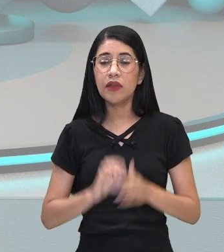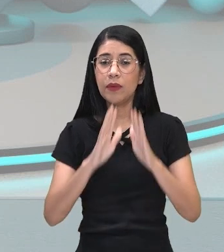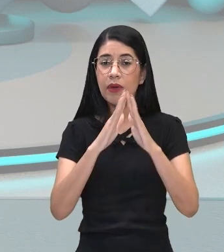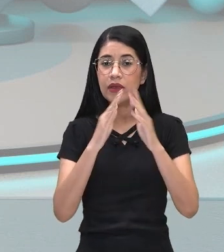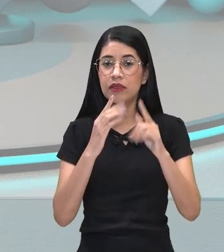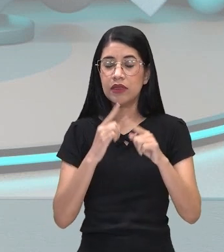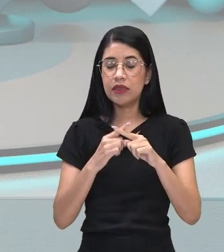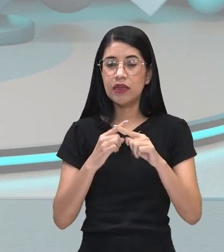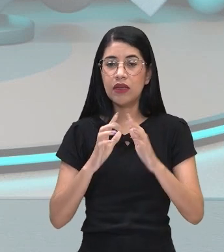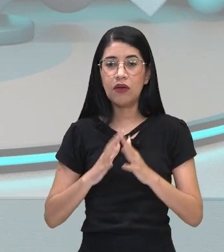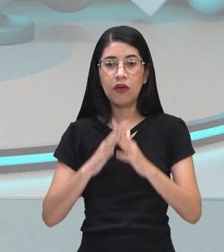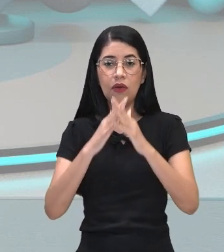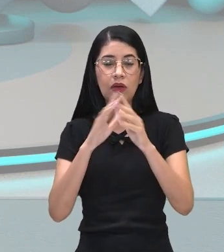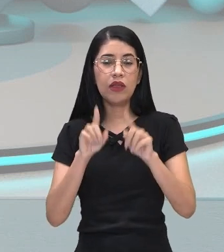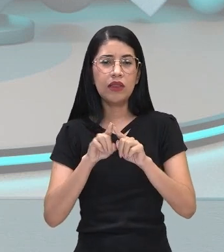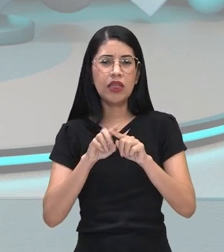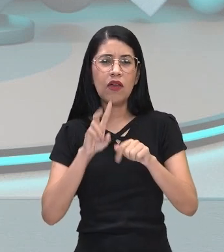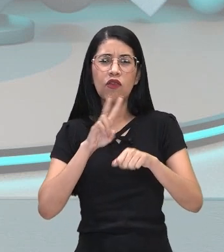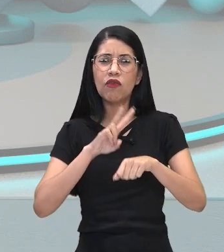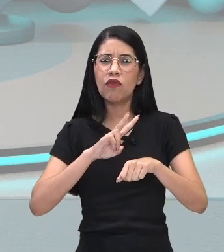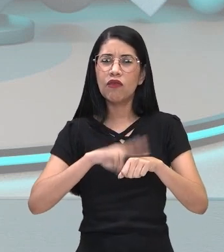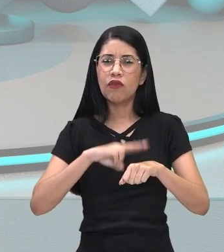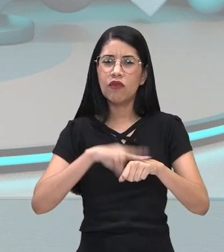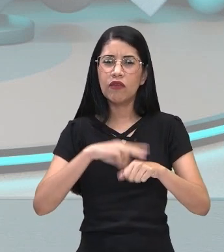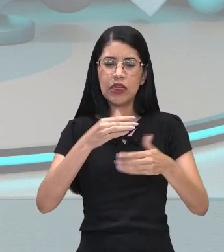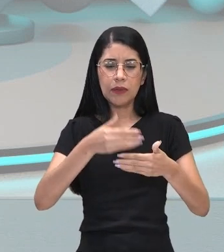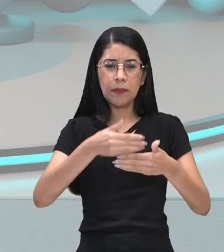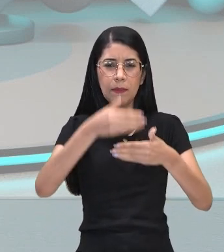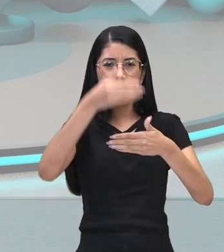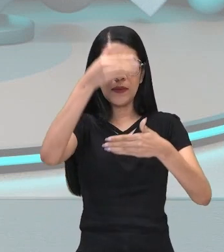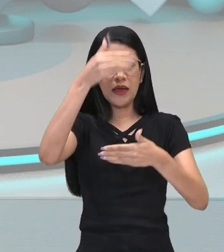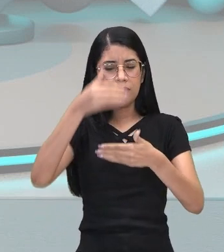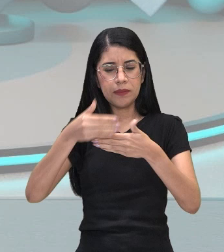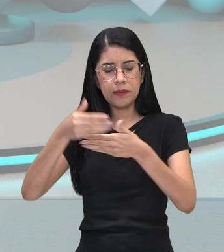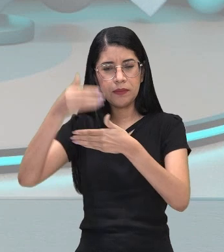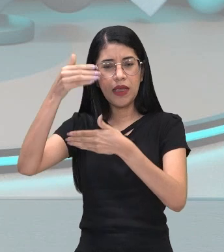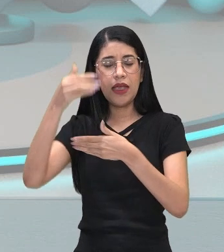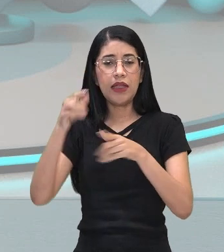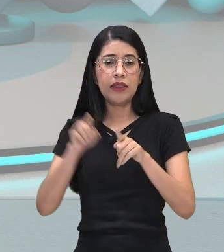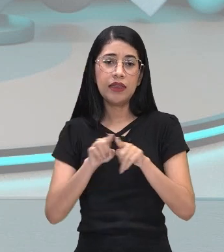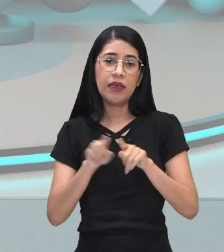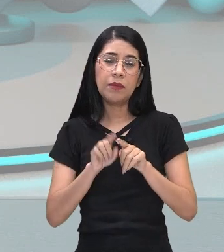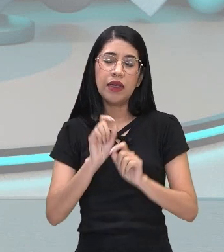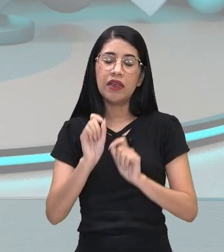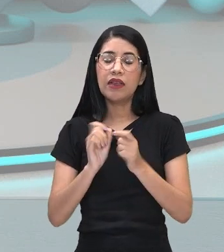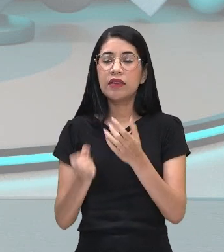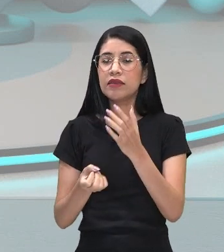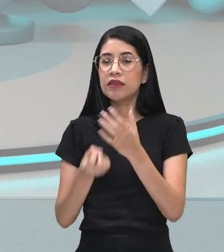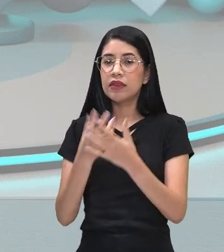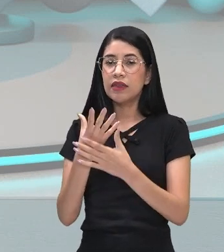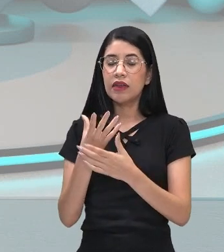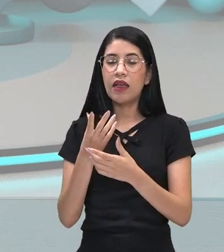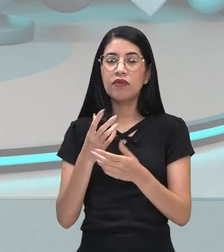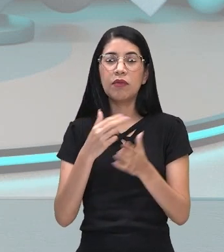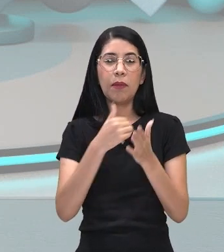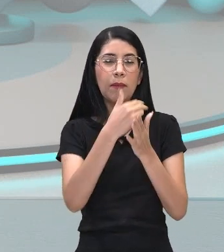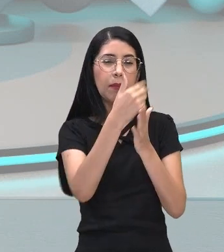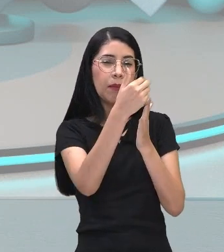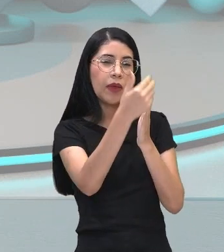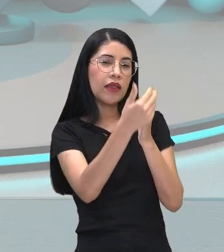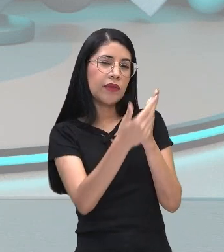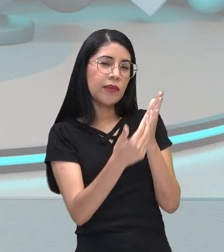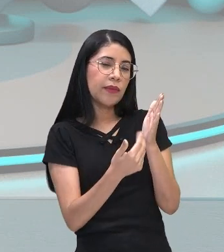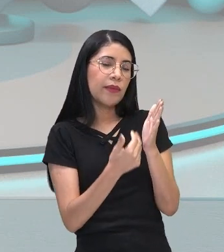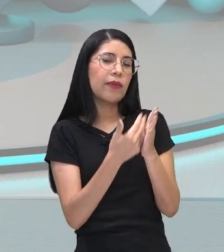também, havia os vitrais, onde também eram produzidas pinturas no vitrais,